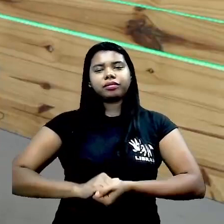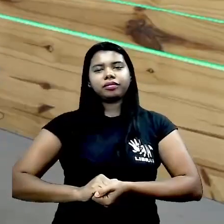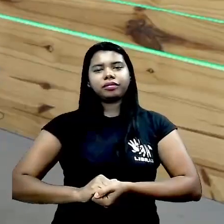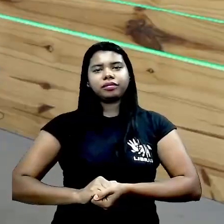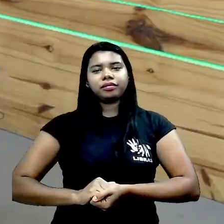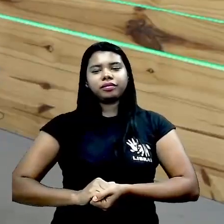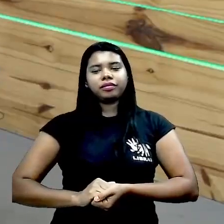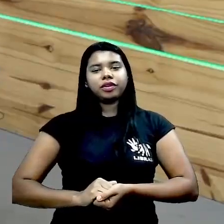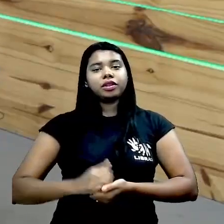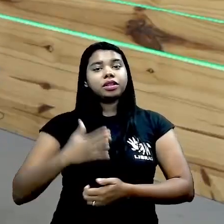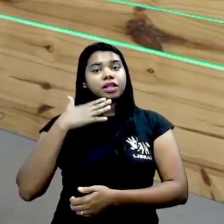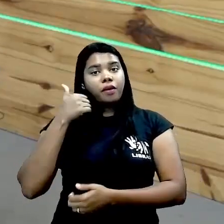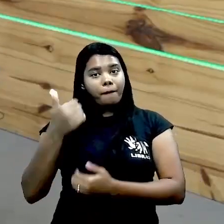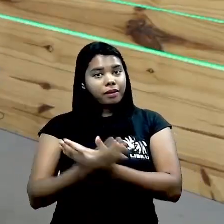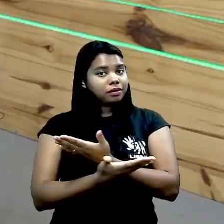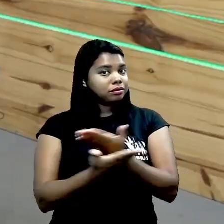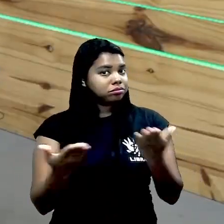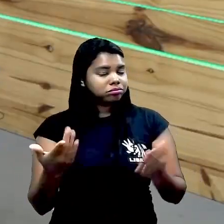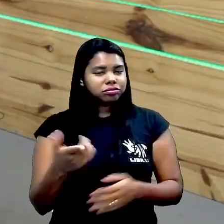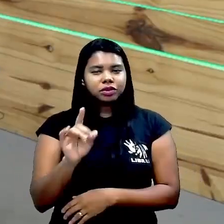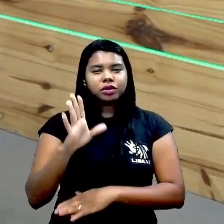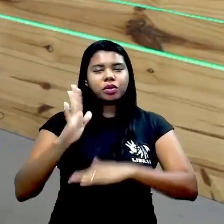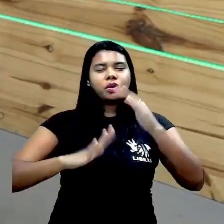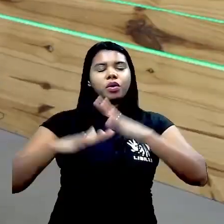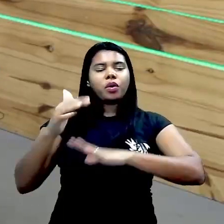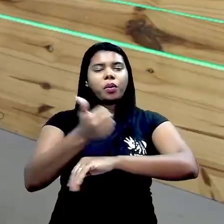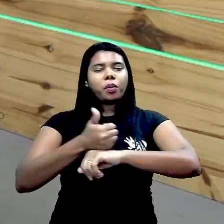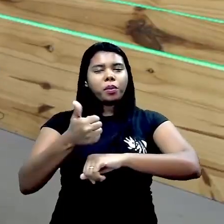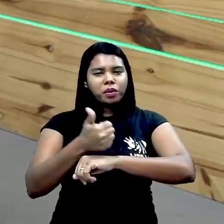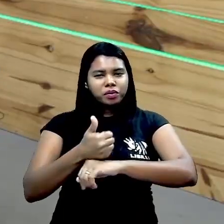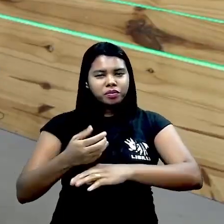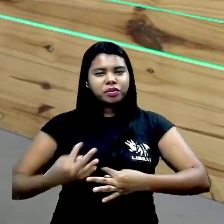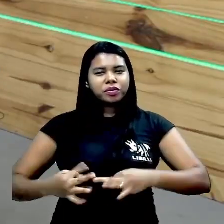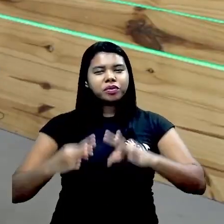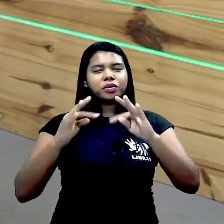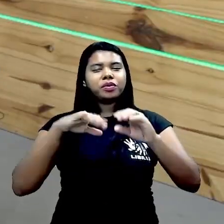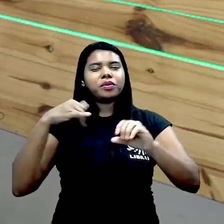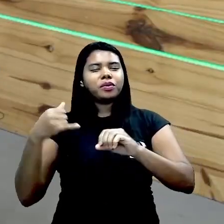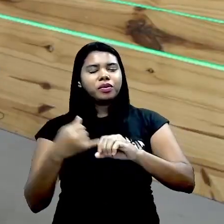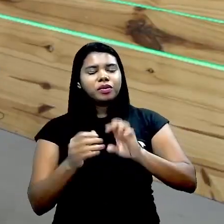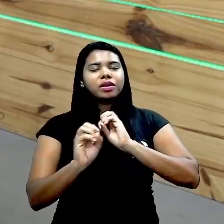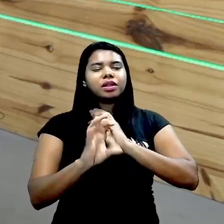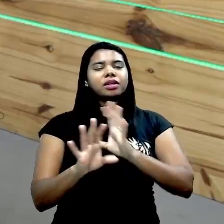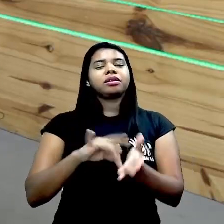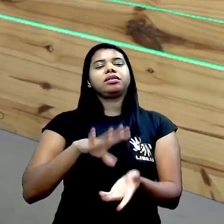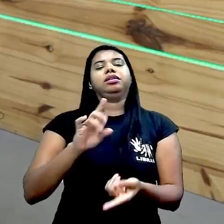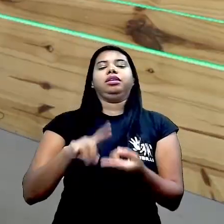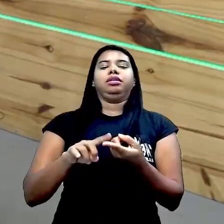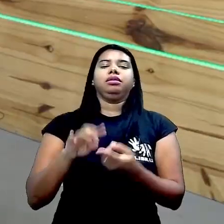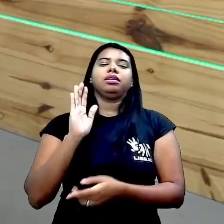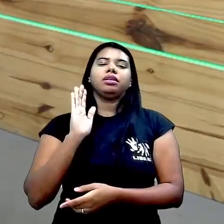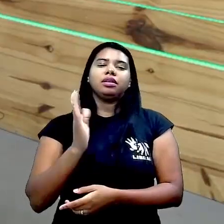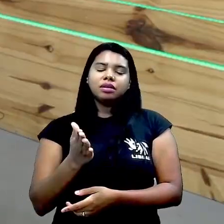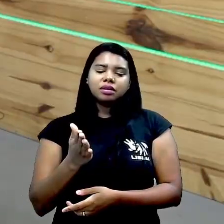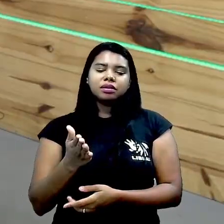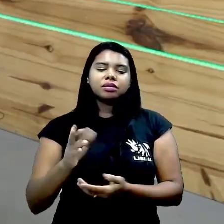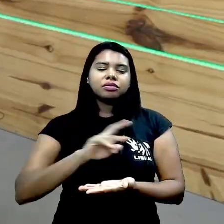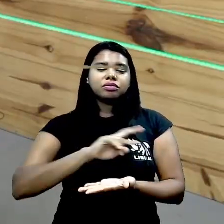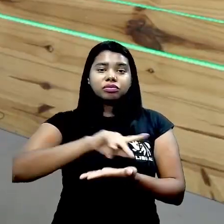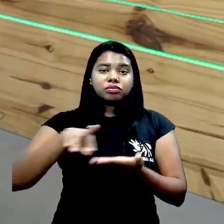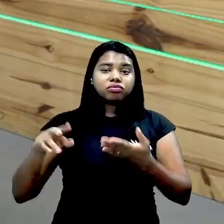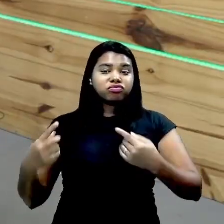está trazendo o melhor. Não só como um profissional e educador, mas como aqueles que já passaram por